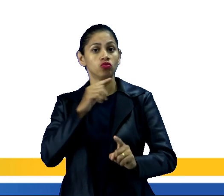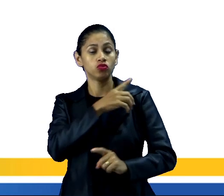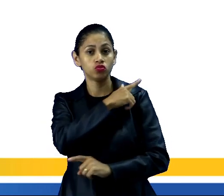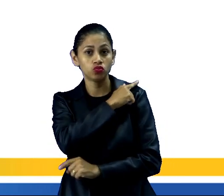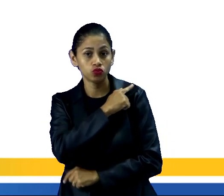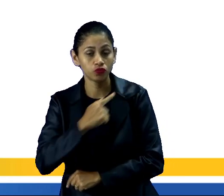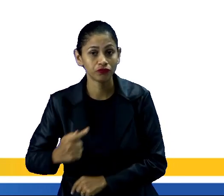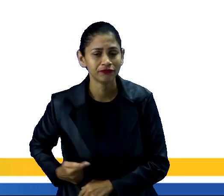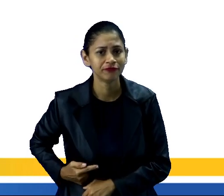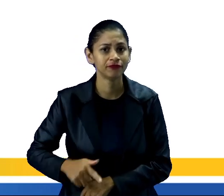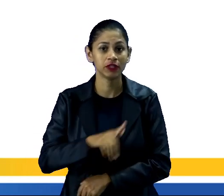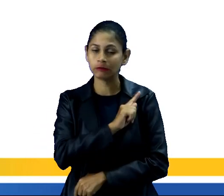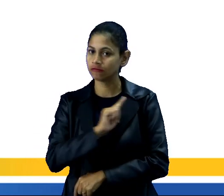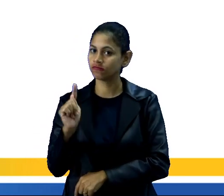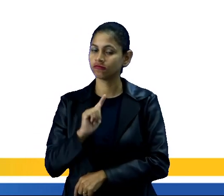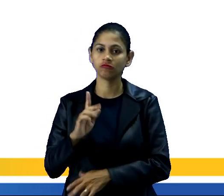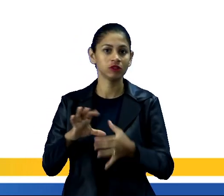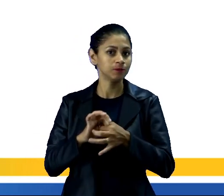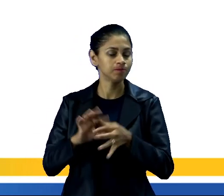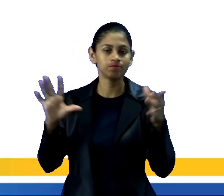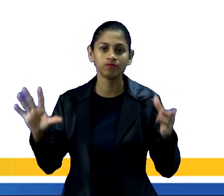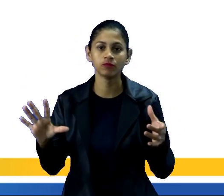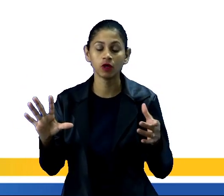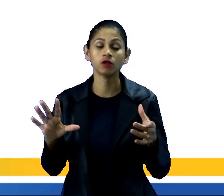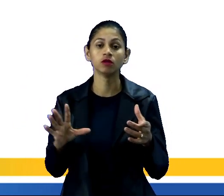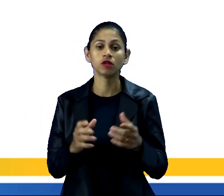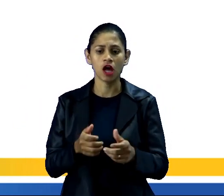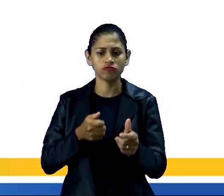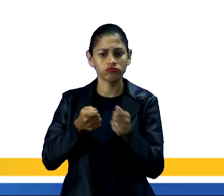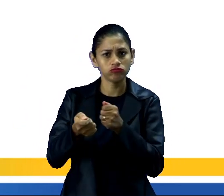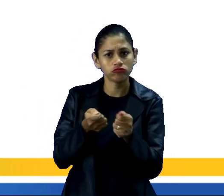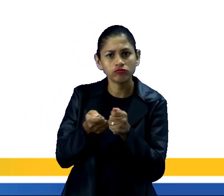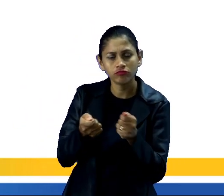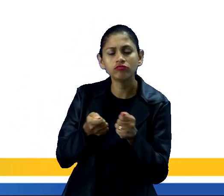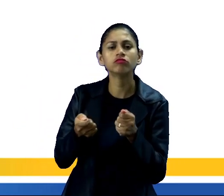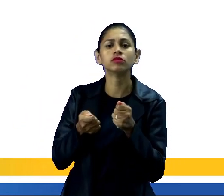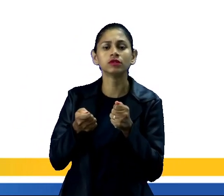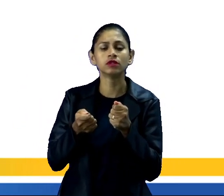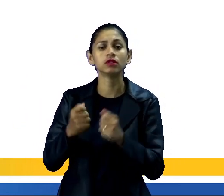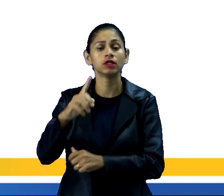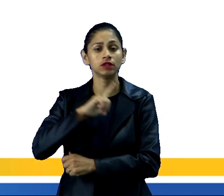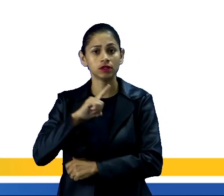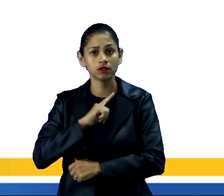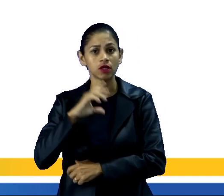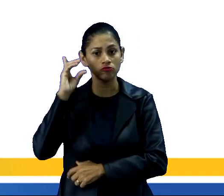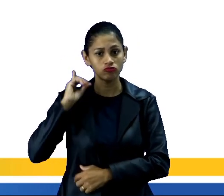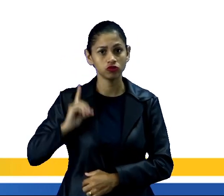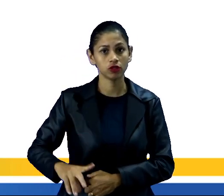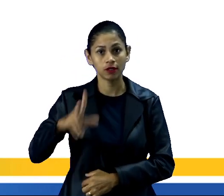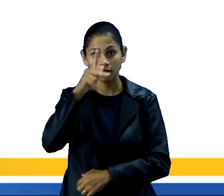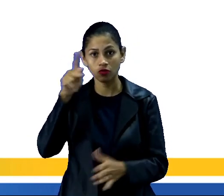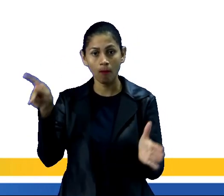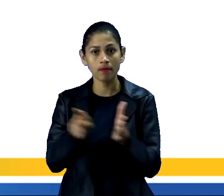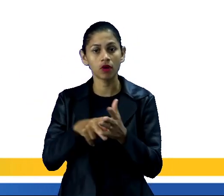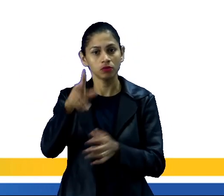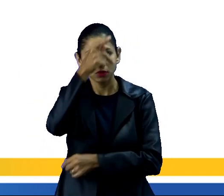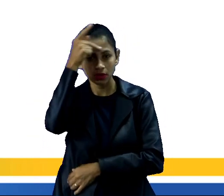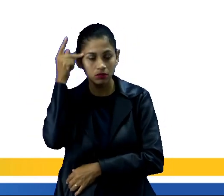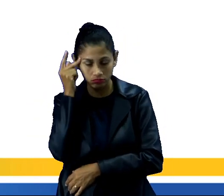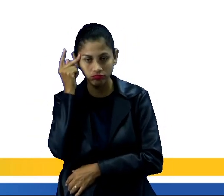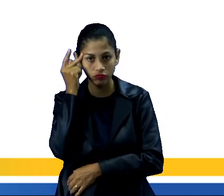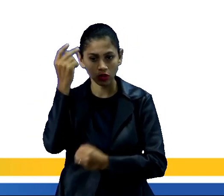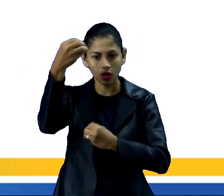democrático, cujo controle é unicamente exercido pelos dirigentes, que retém os direitos das pessoas em proveito